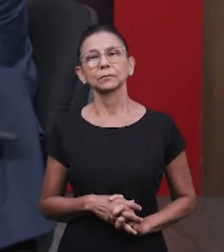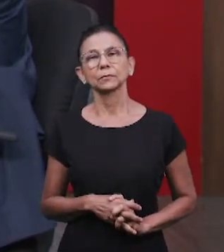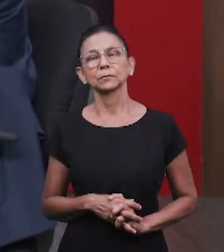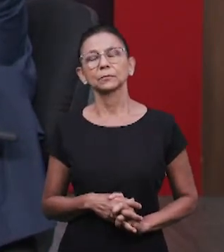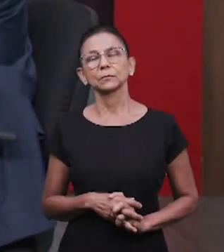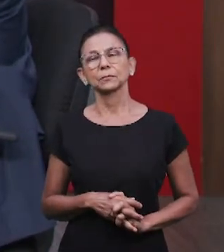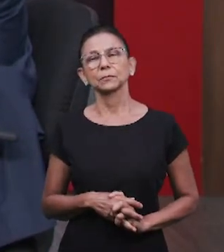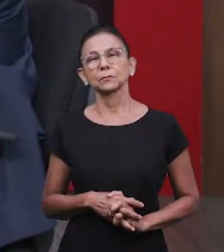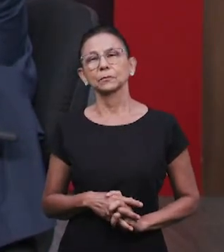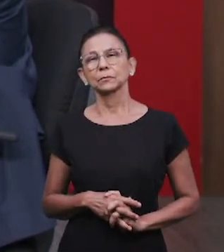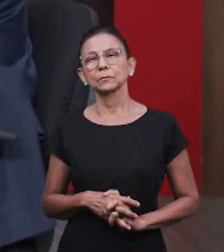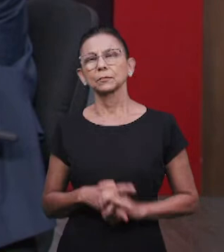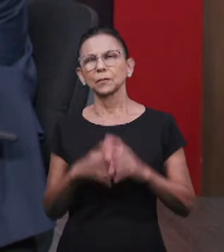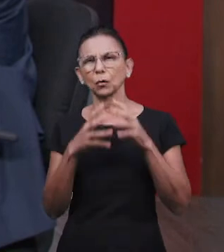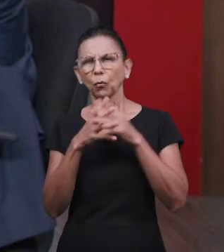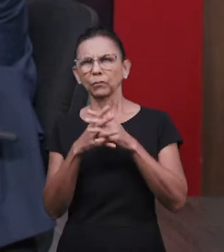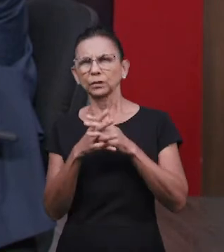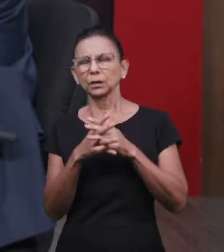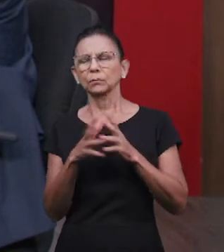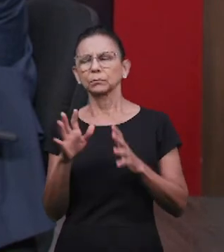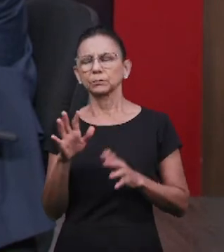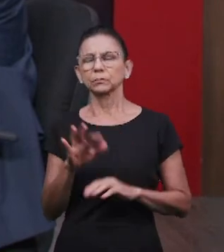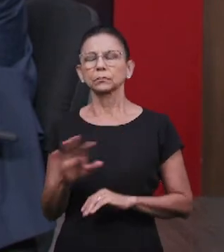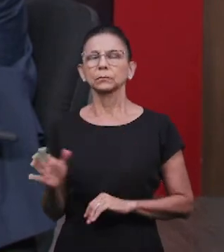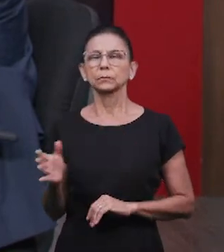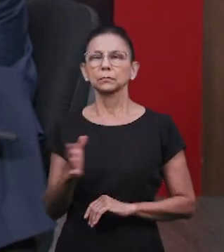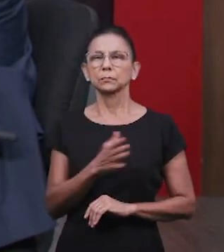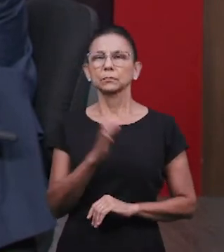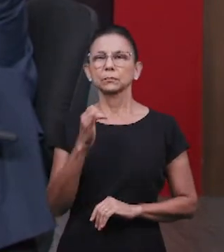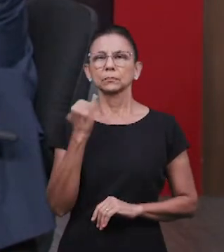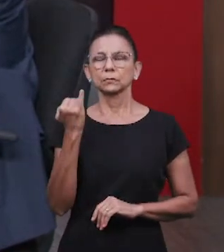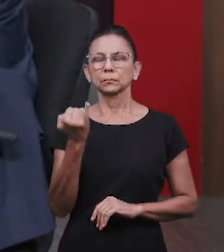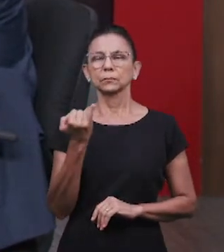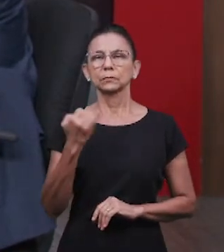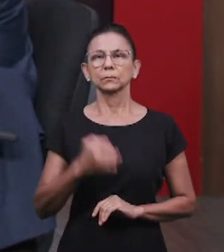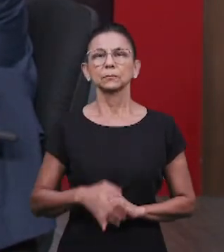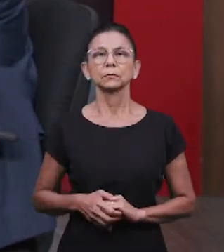Na verdade, é até importante, a Jéssica pode responder,